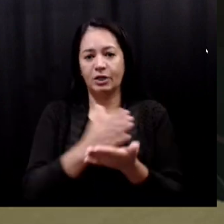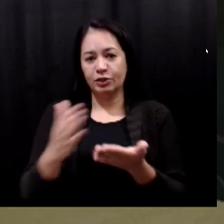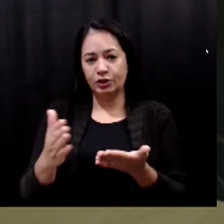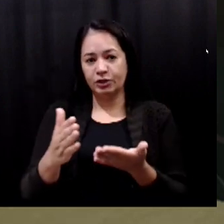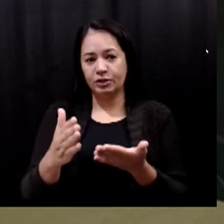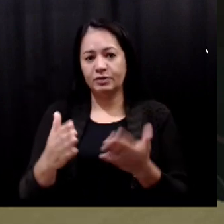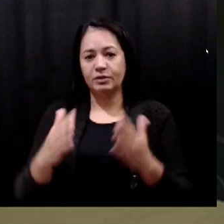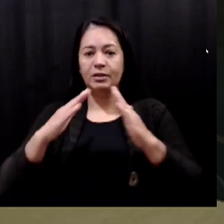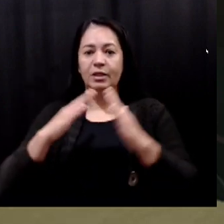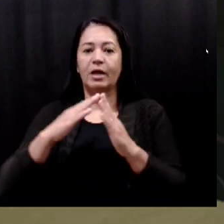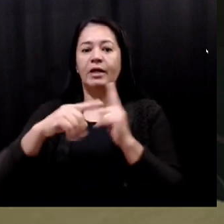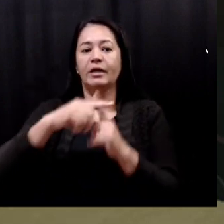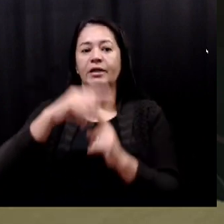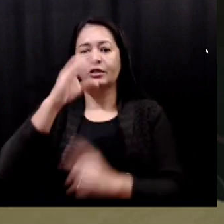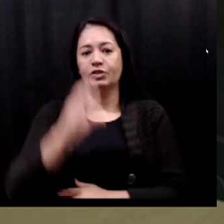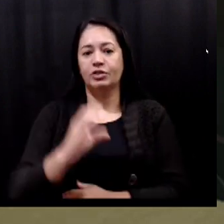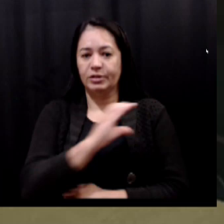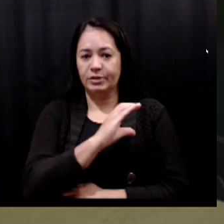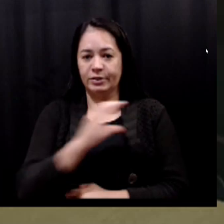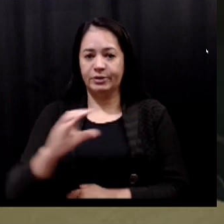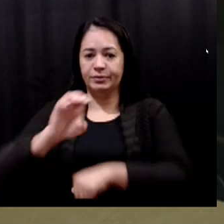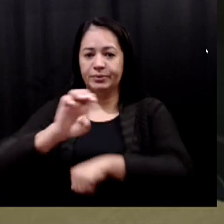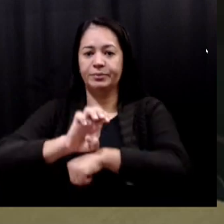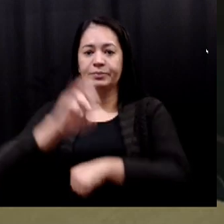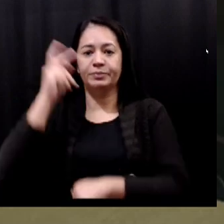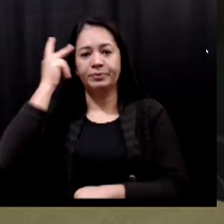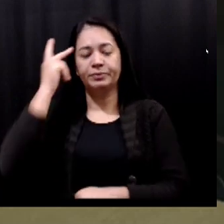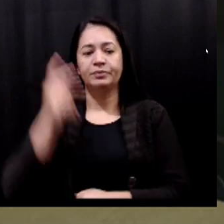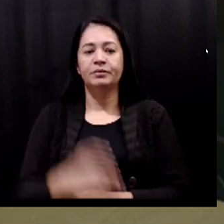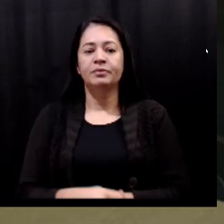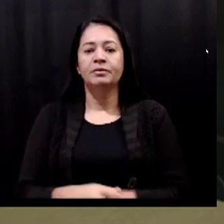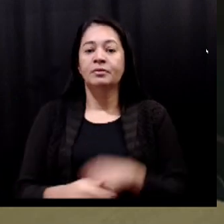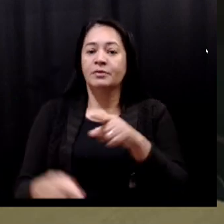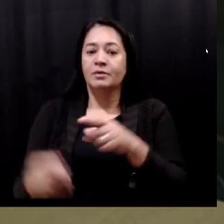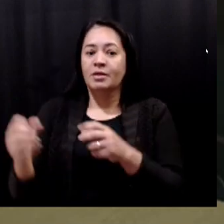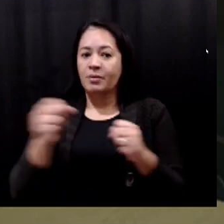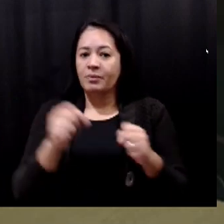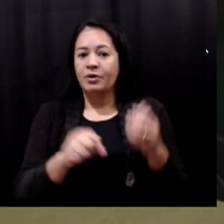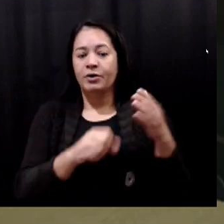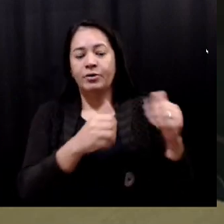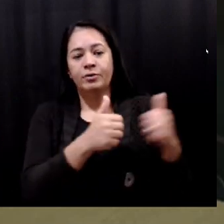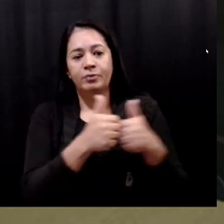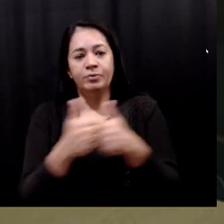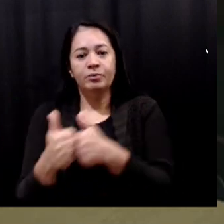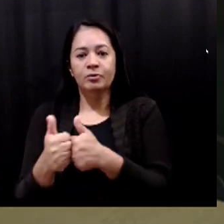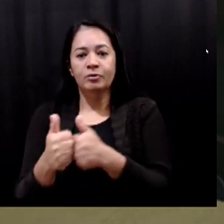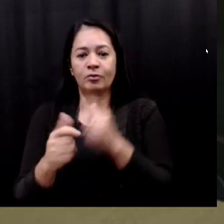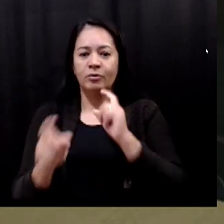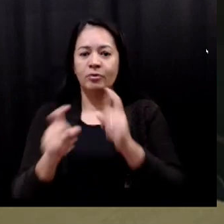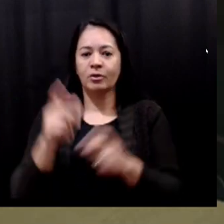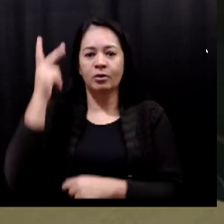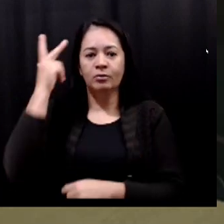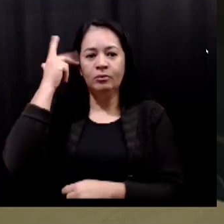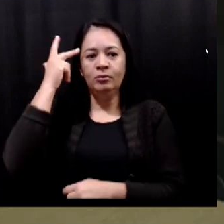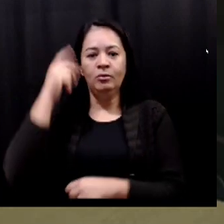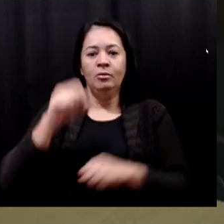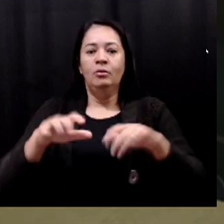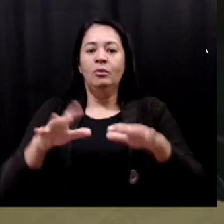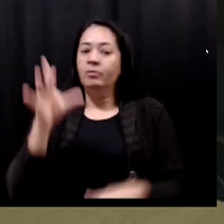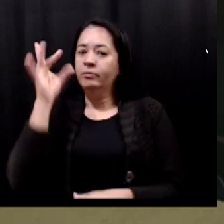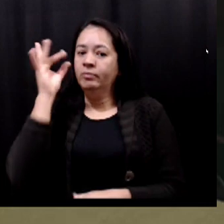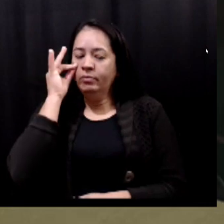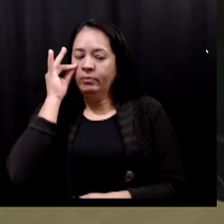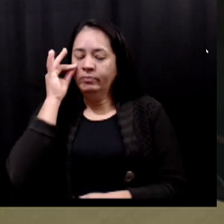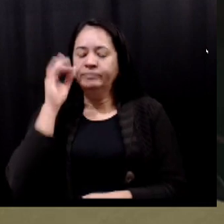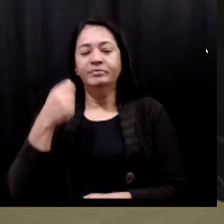no estado de São Paulo. Você pode acompanhar a reunião ordinária no plenário de forma presencial. É só você ir até